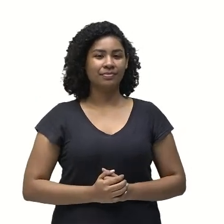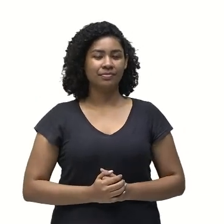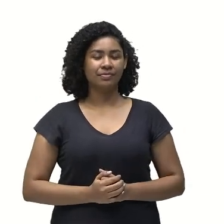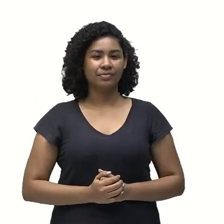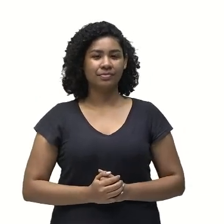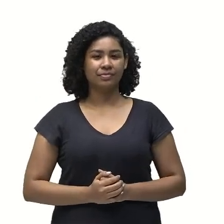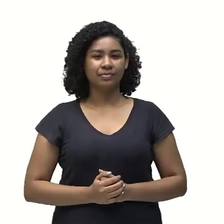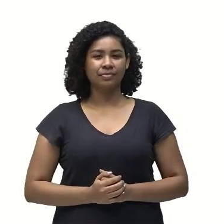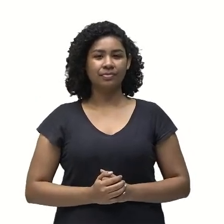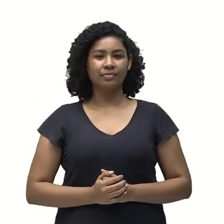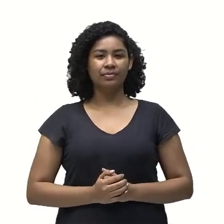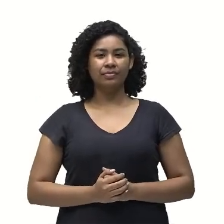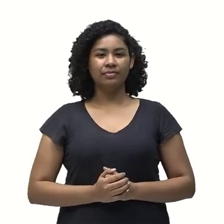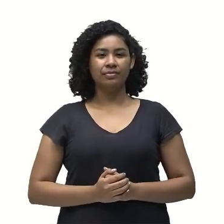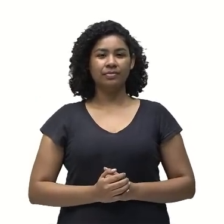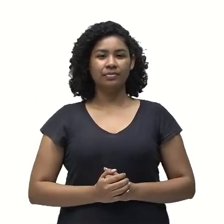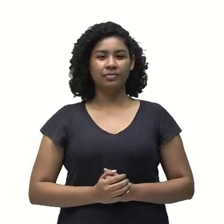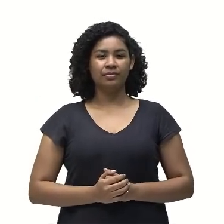Solomon